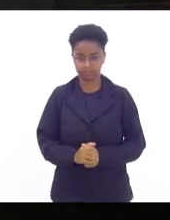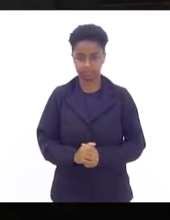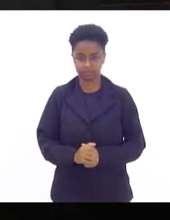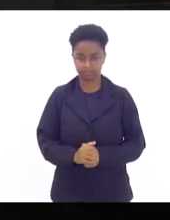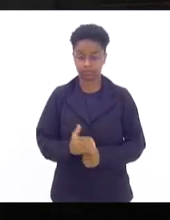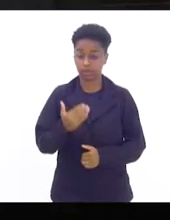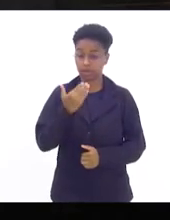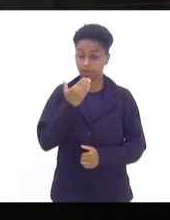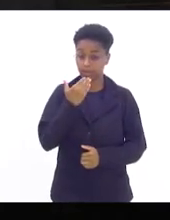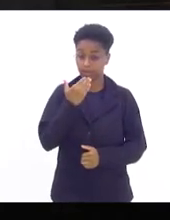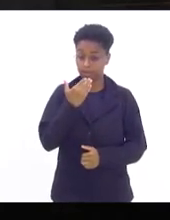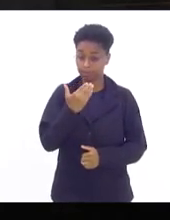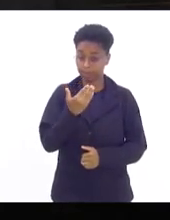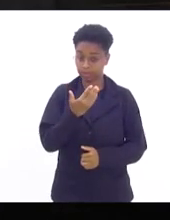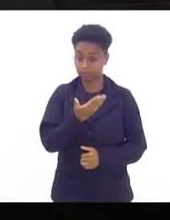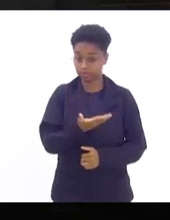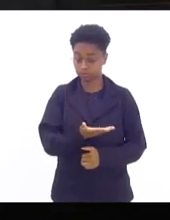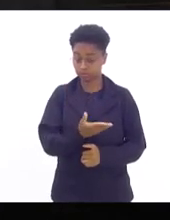pediu